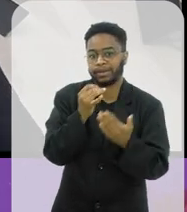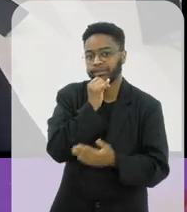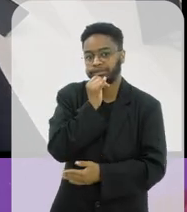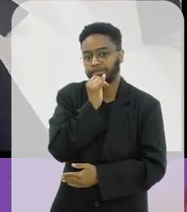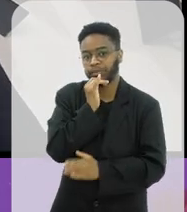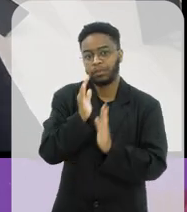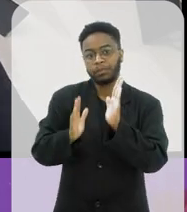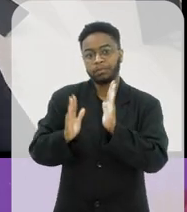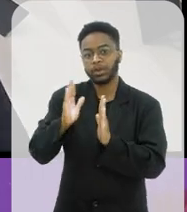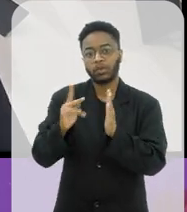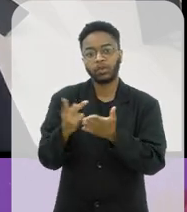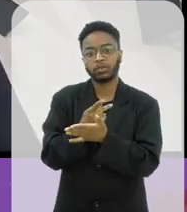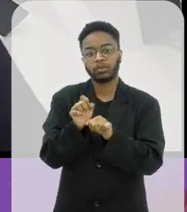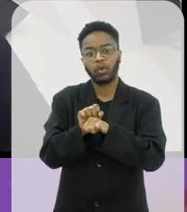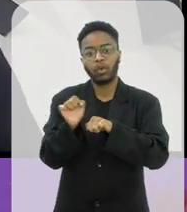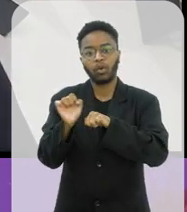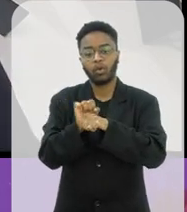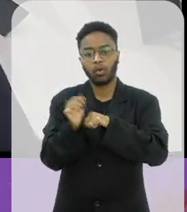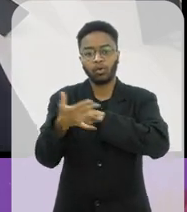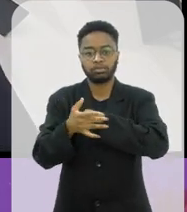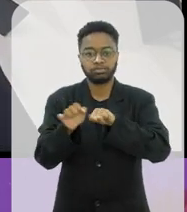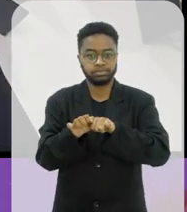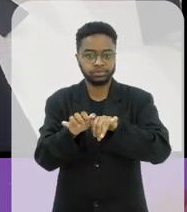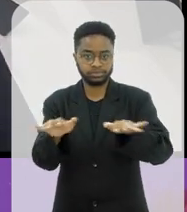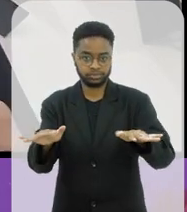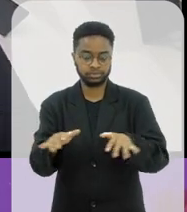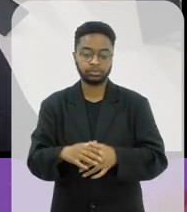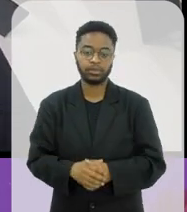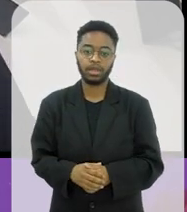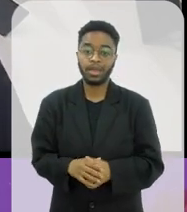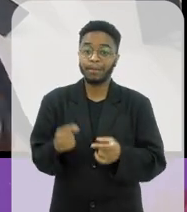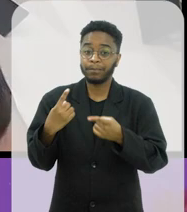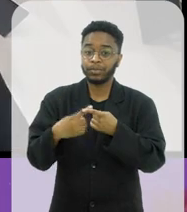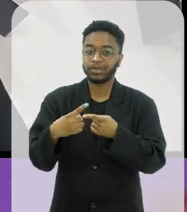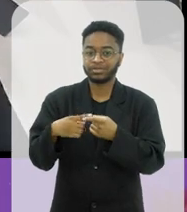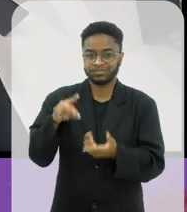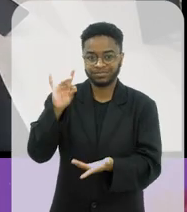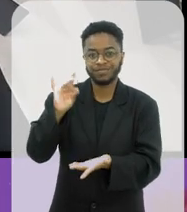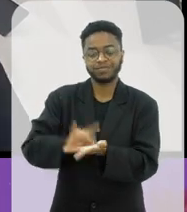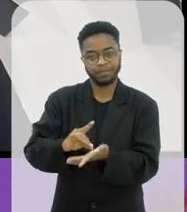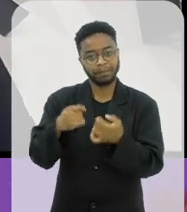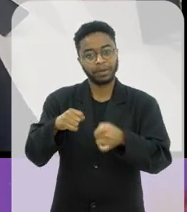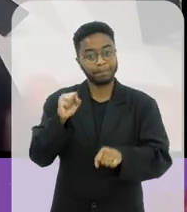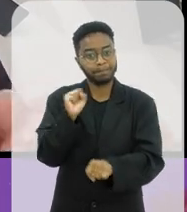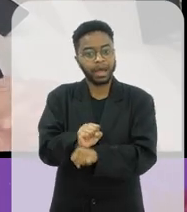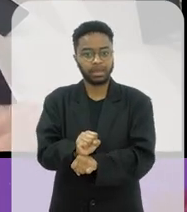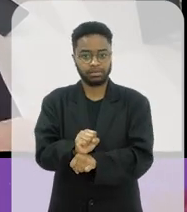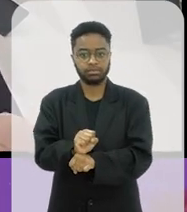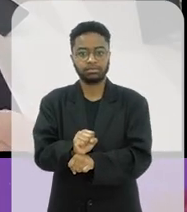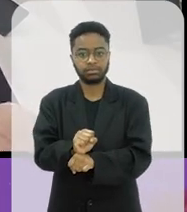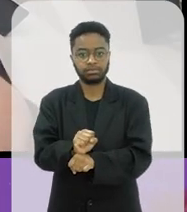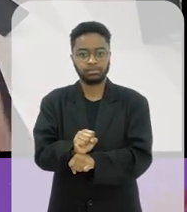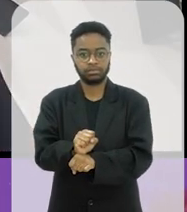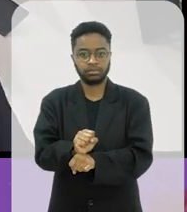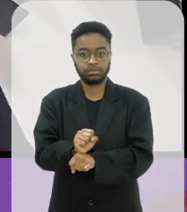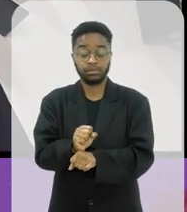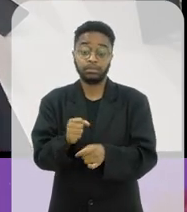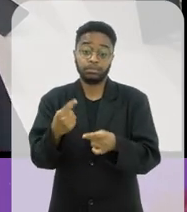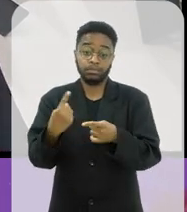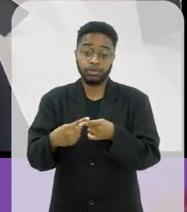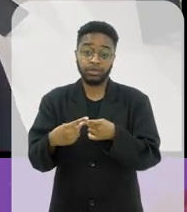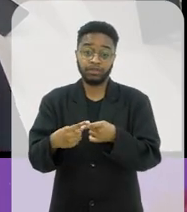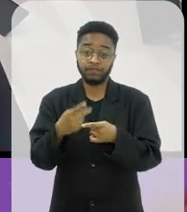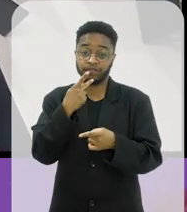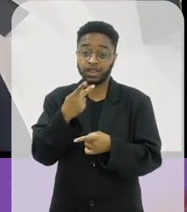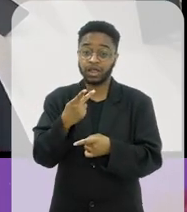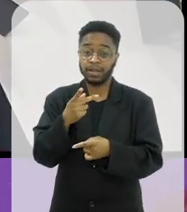quando tivemos a Covid, quando tivemos a epidemia e tivemos que realmente paralisar. A repetição da